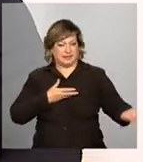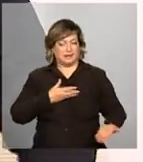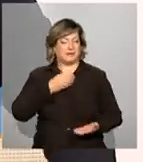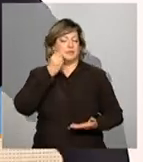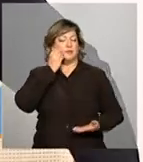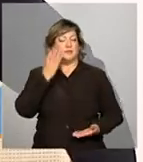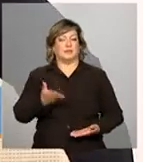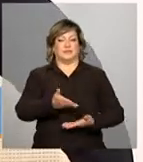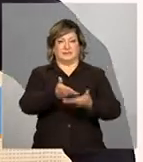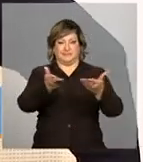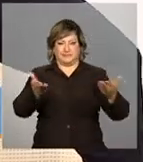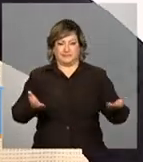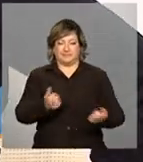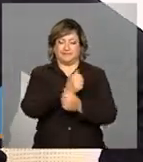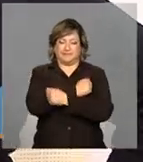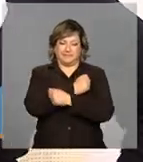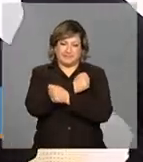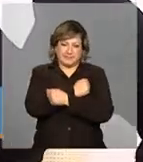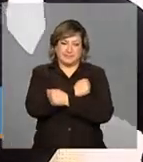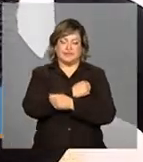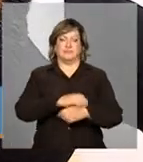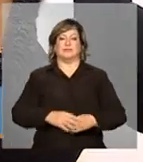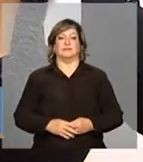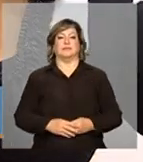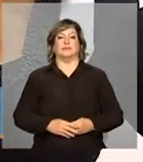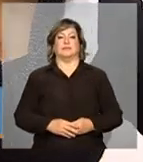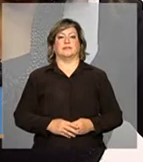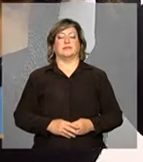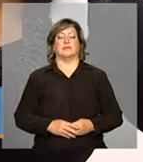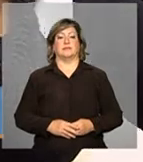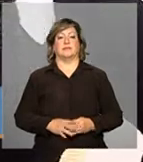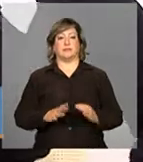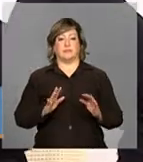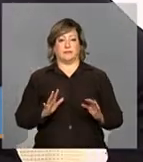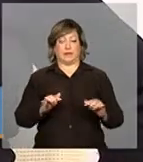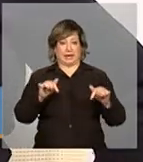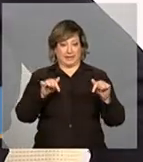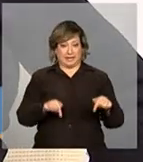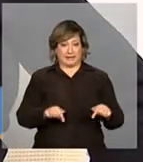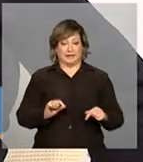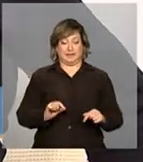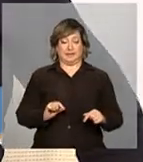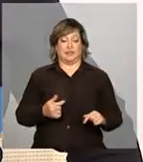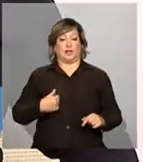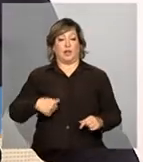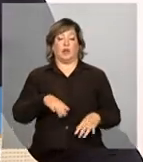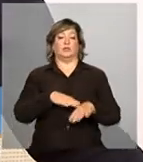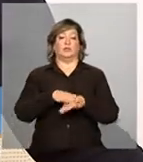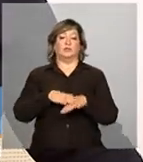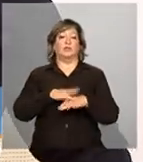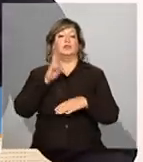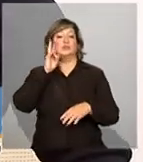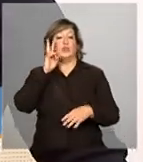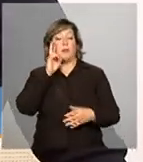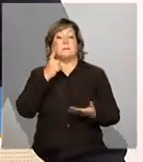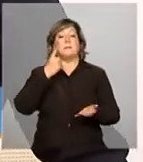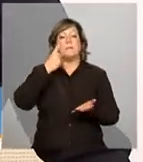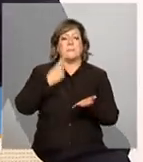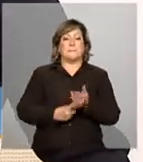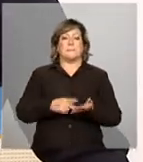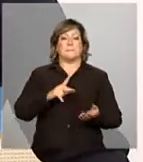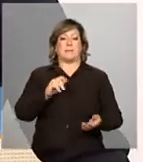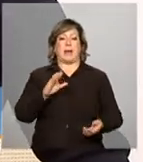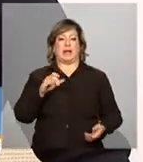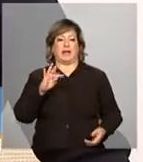toda a região aí ó o braço veja só aqui Arlete a gente tá discutindo o pacto com os municípios né